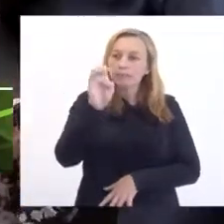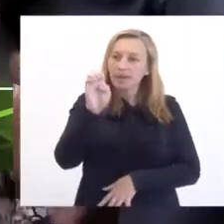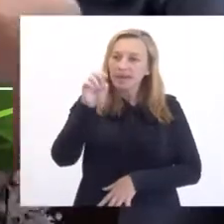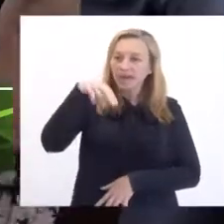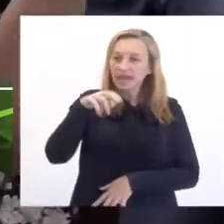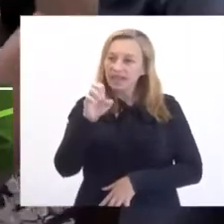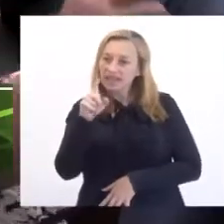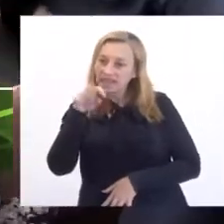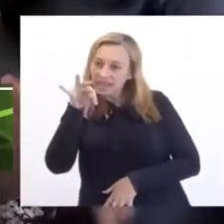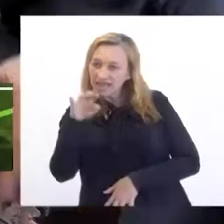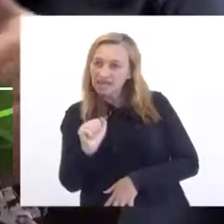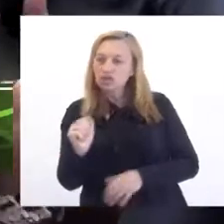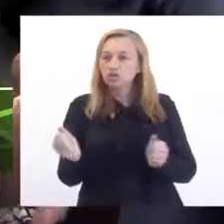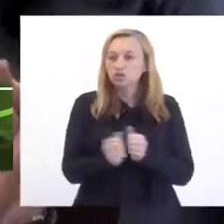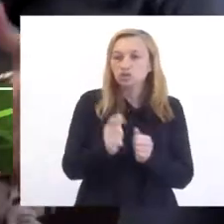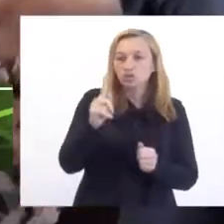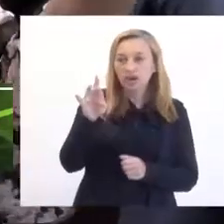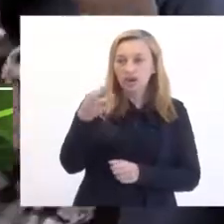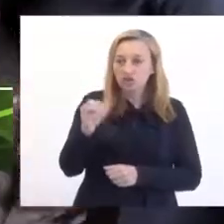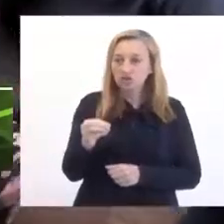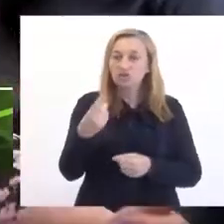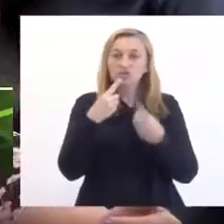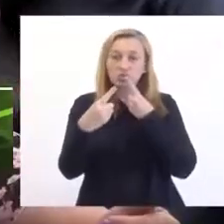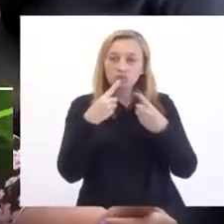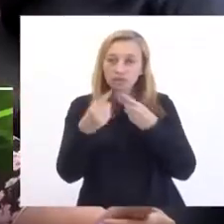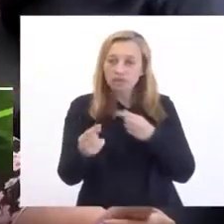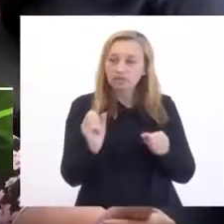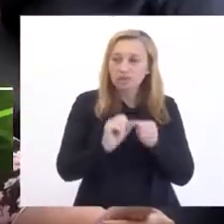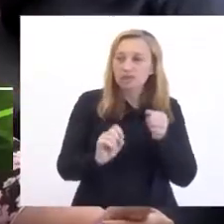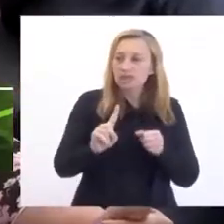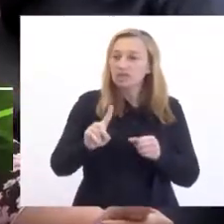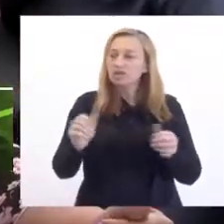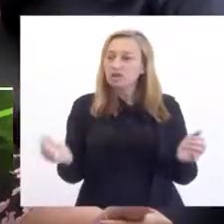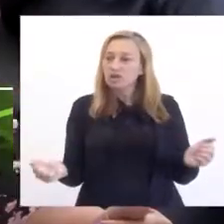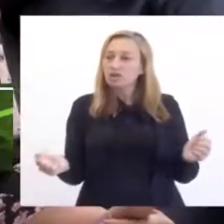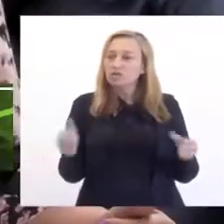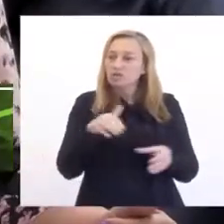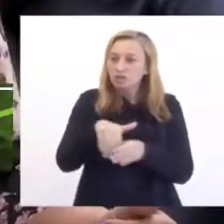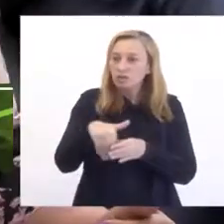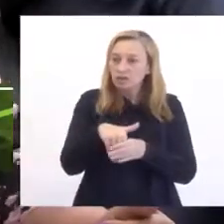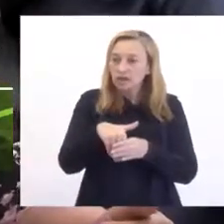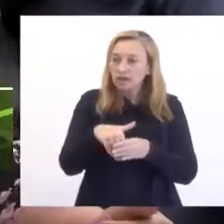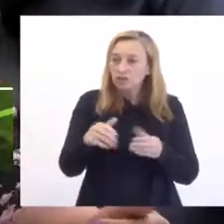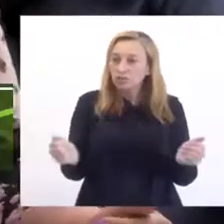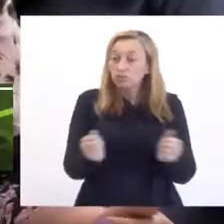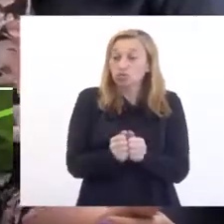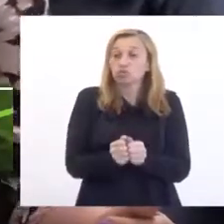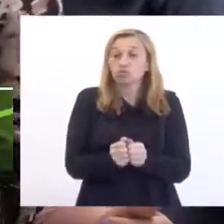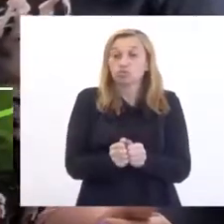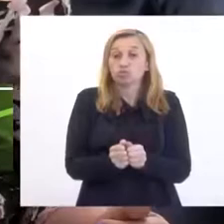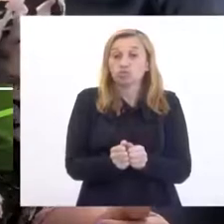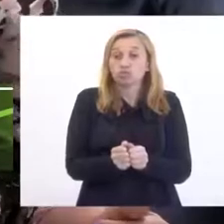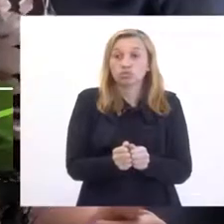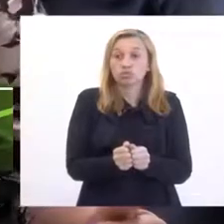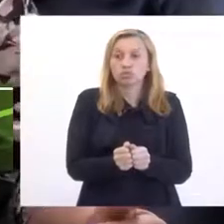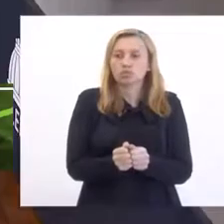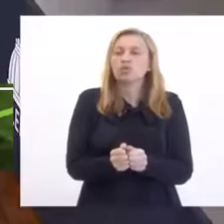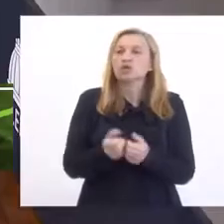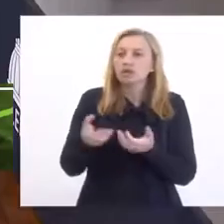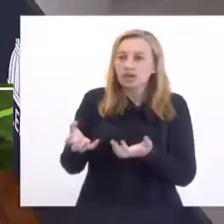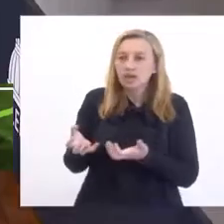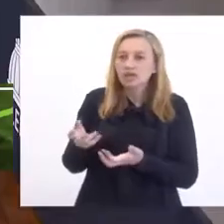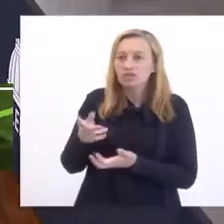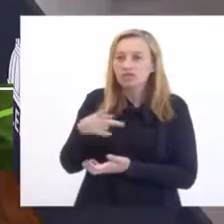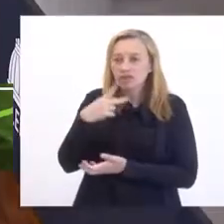Garotinho, que essa discussão foi feita e foi votada de forma única. Mas o senhor quer fazer a defesa? Quero